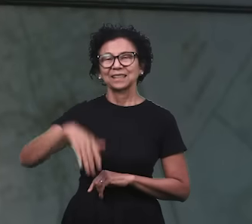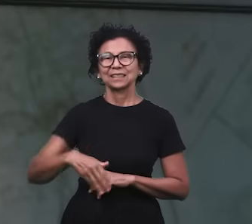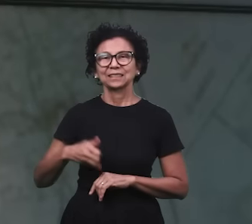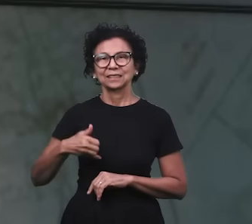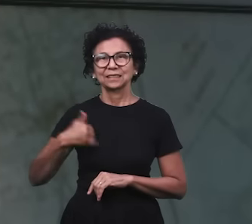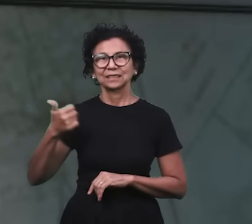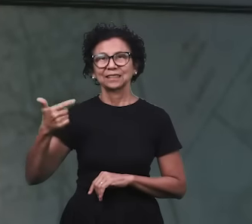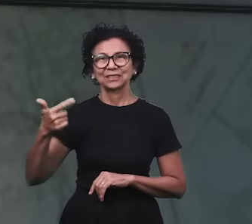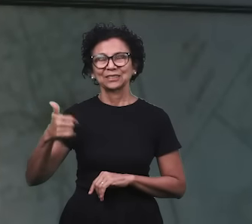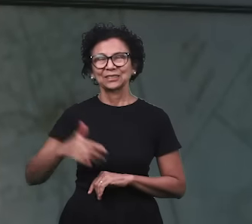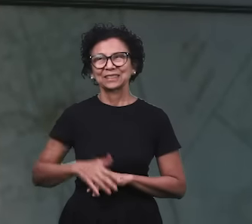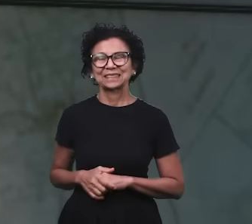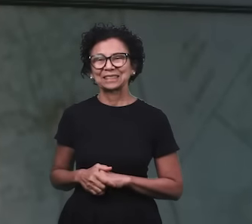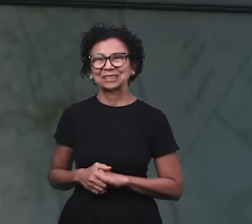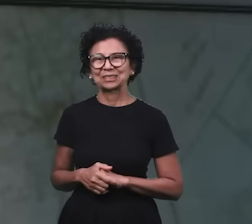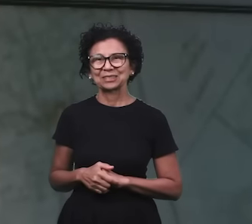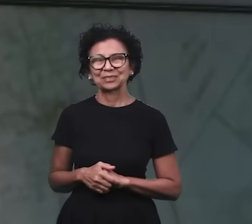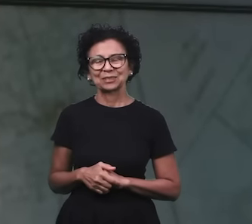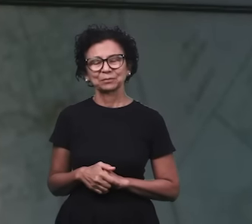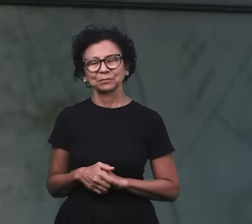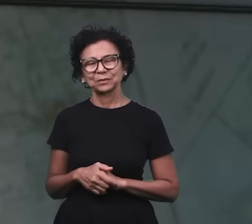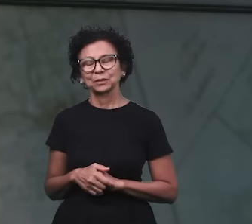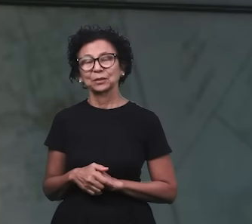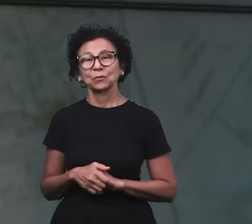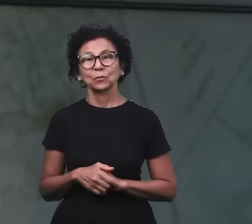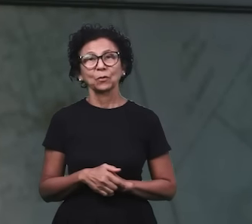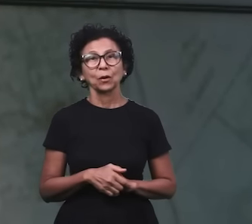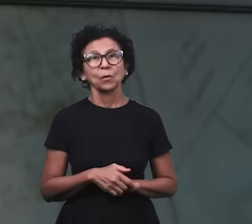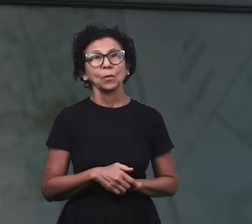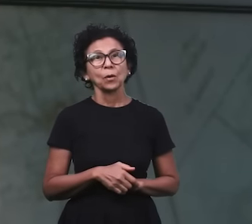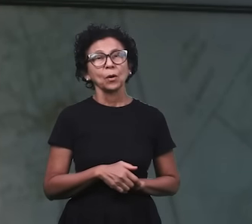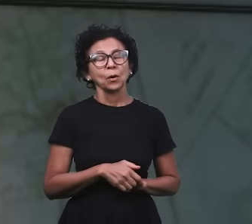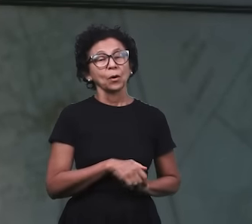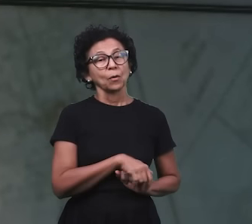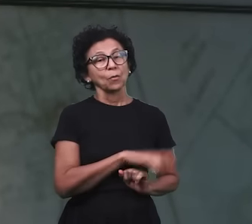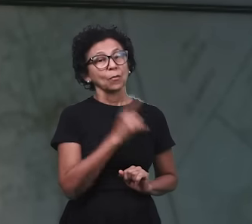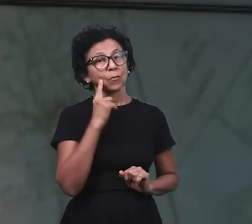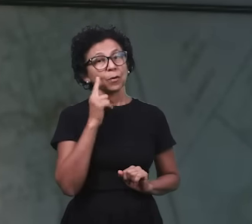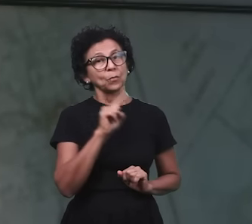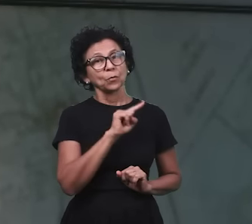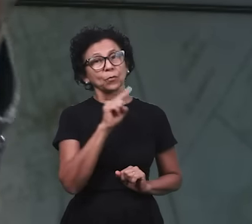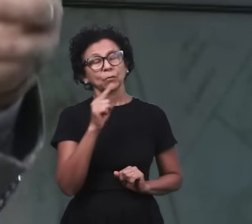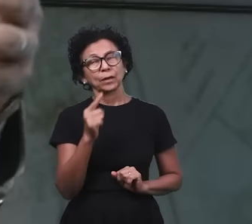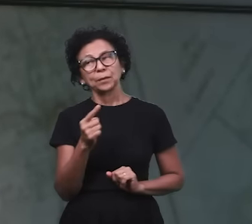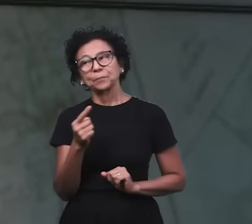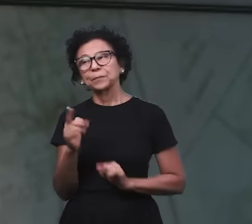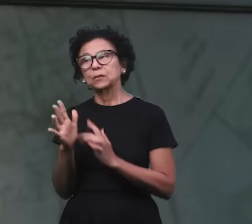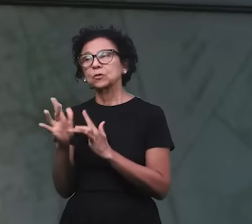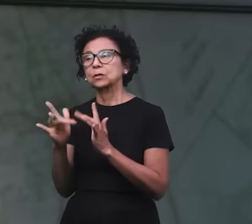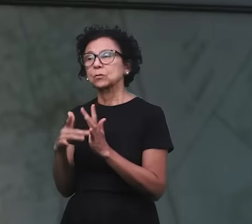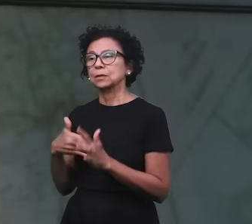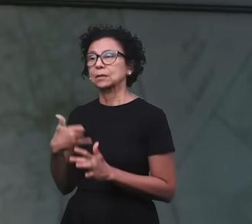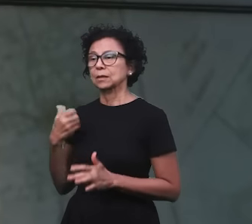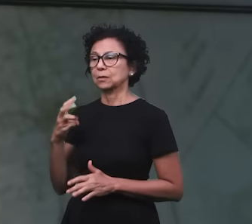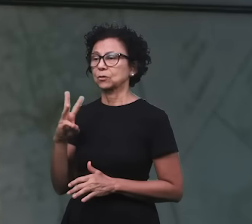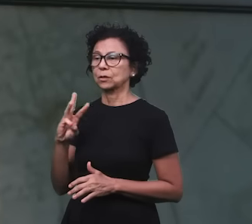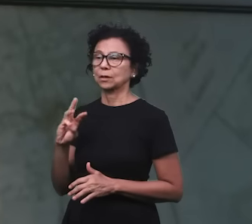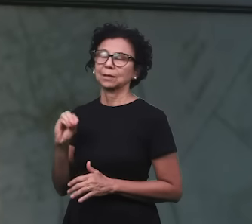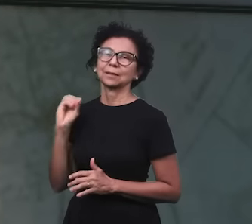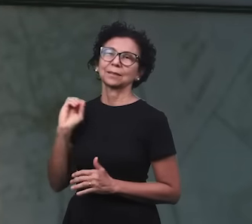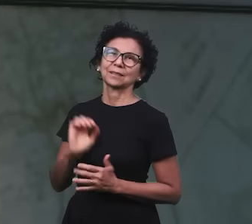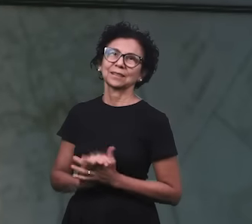Jesus crescendo. Depois dos 12 anos, aí nós vamos entrar naquele salto de tempo e vamos olhar Jesus com 30